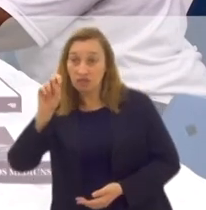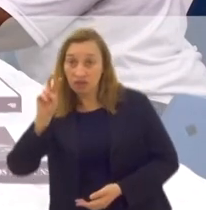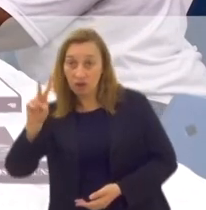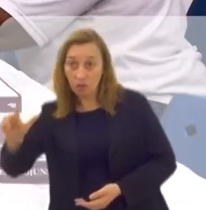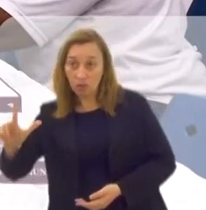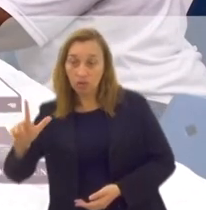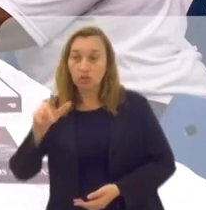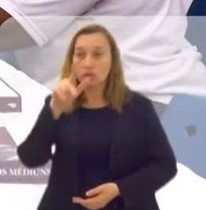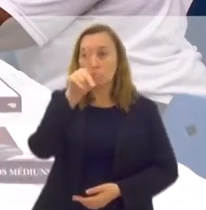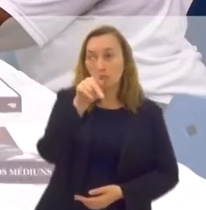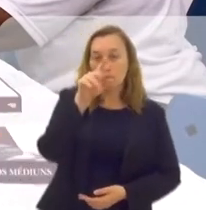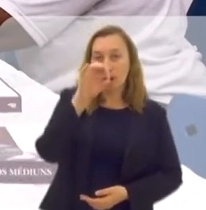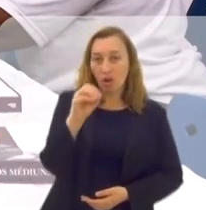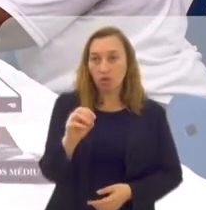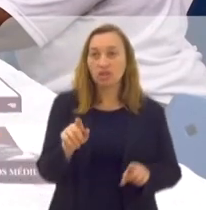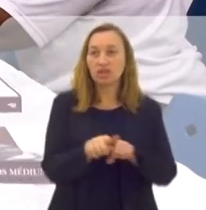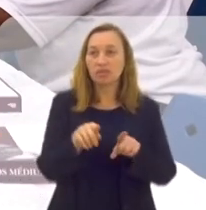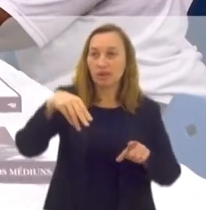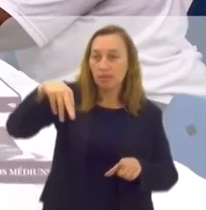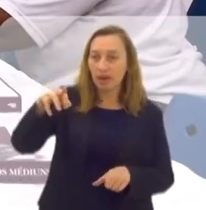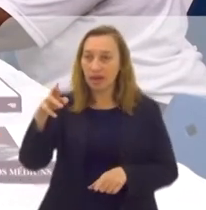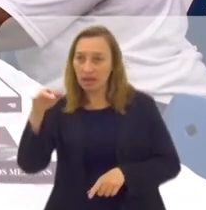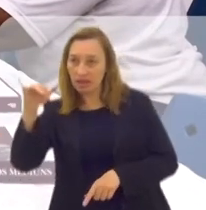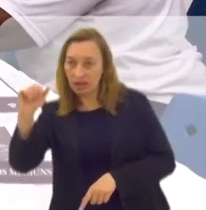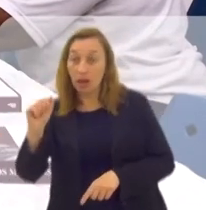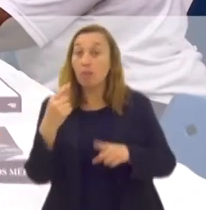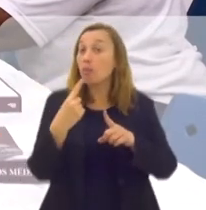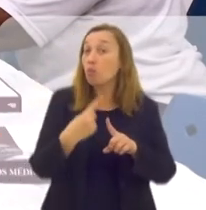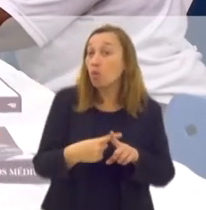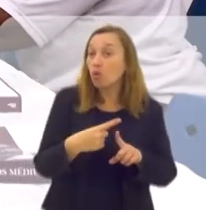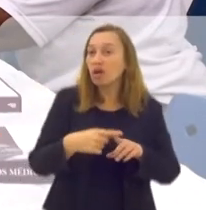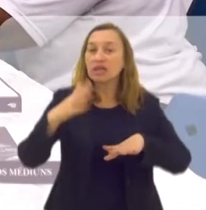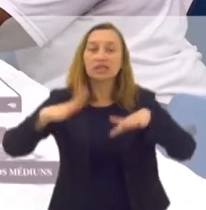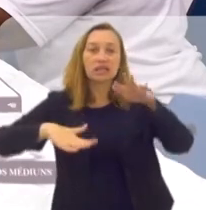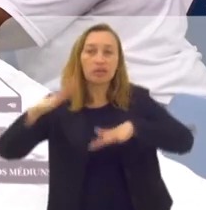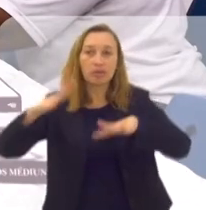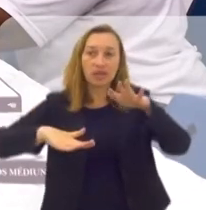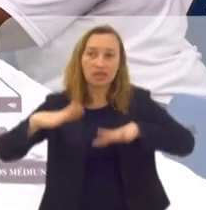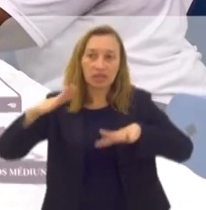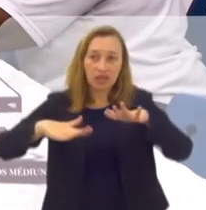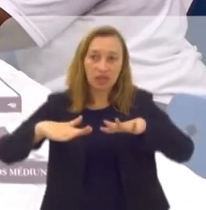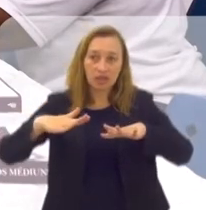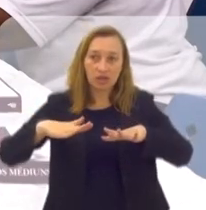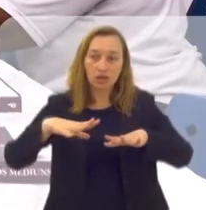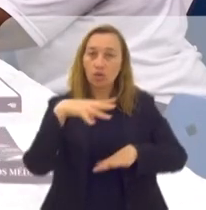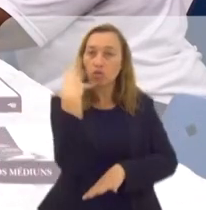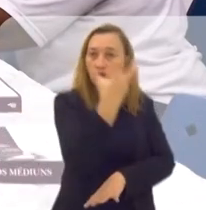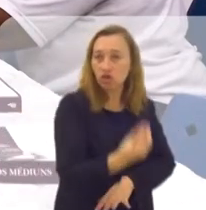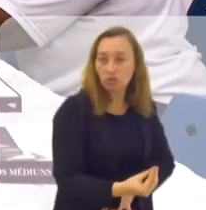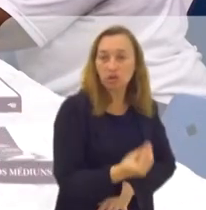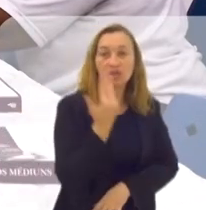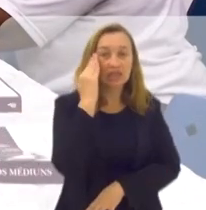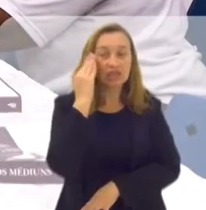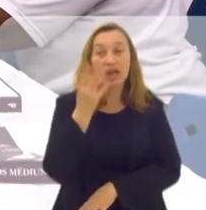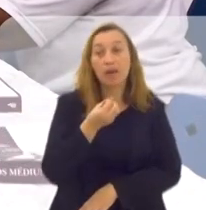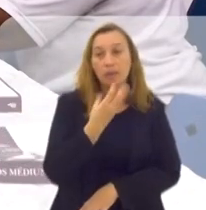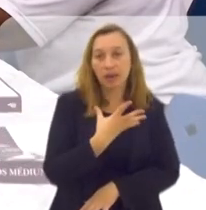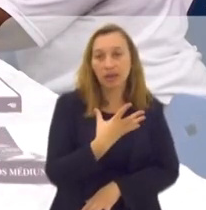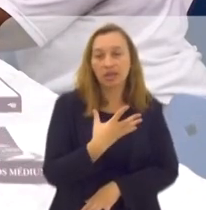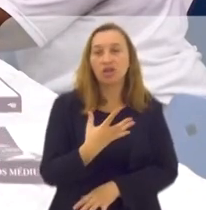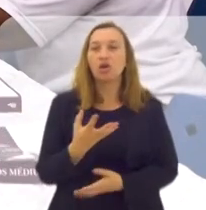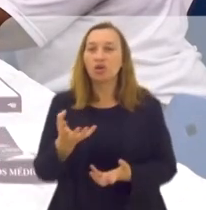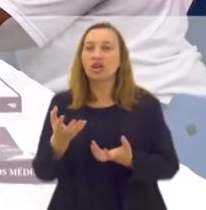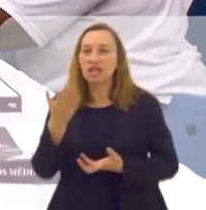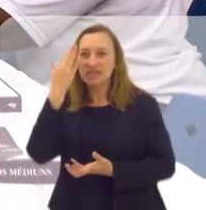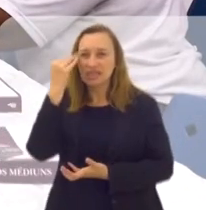nível evolutivo do Paulo e da Marília Mendonça, porque, dependendo do nível evolutivo, o espírito compreenderá